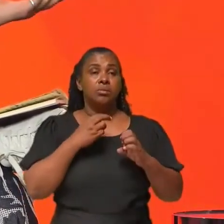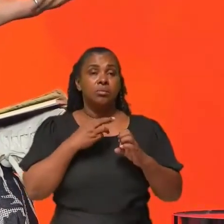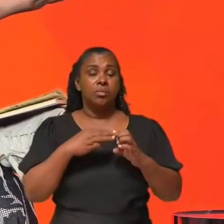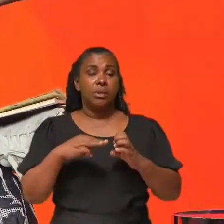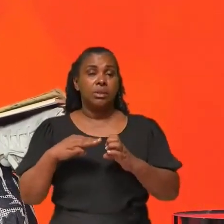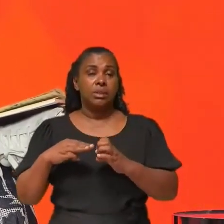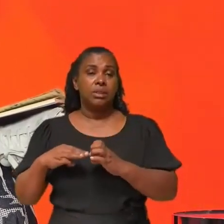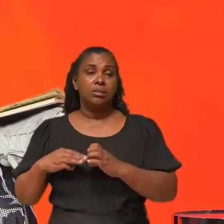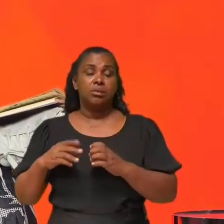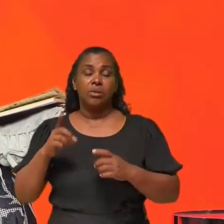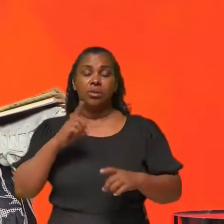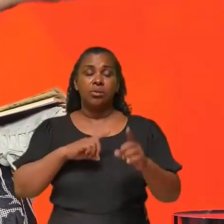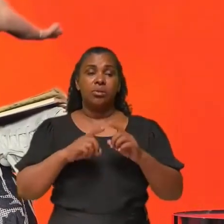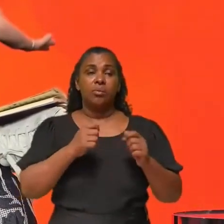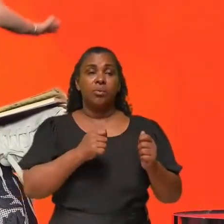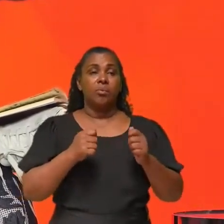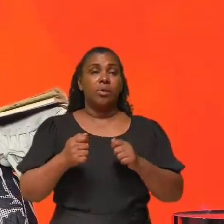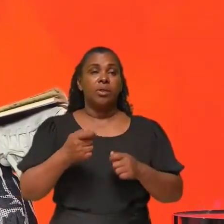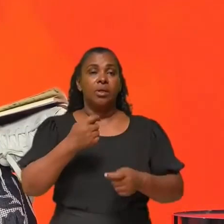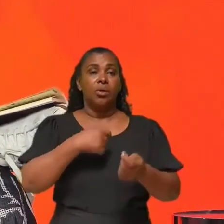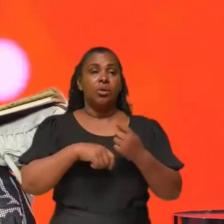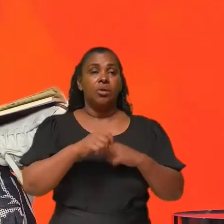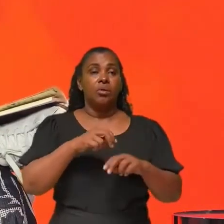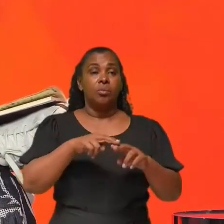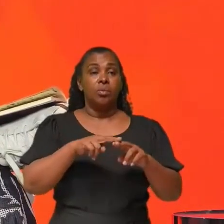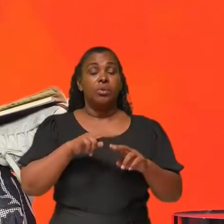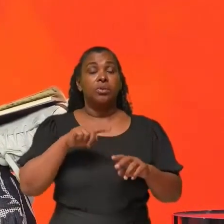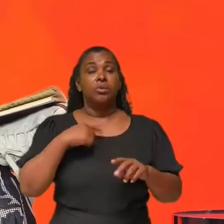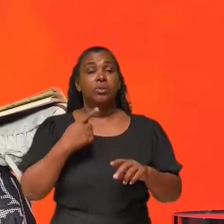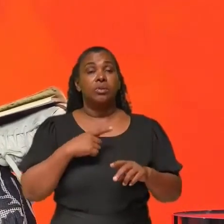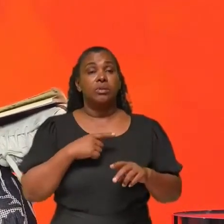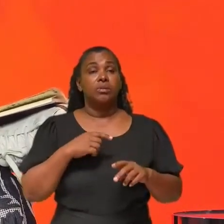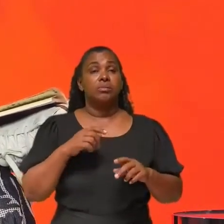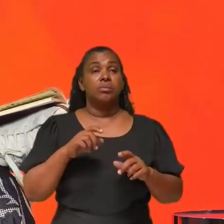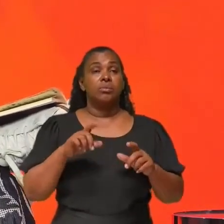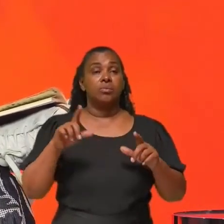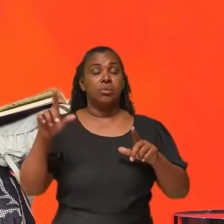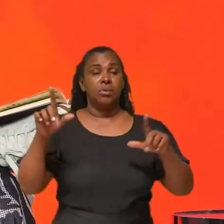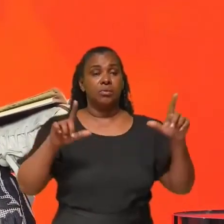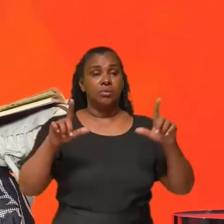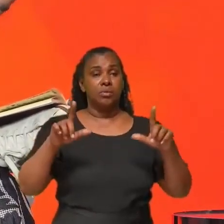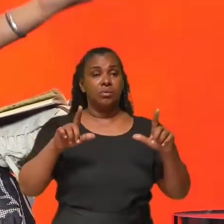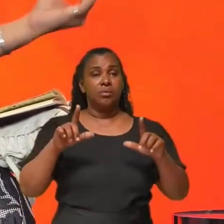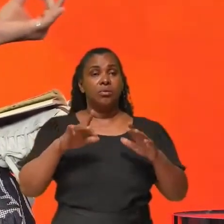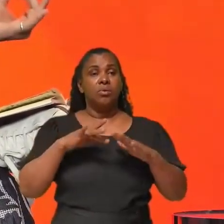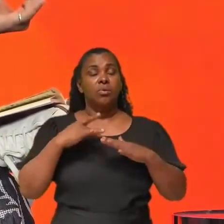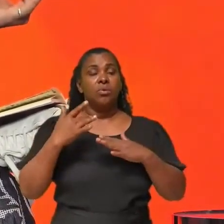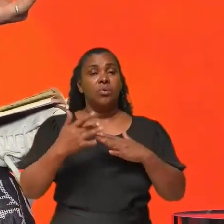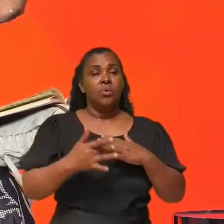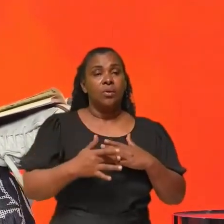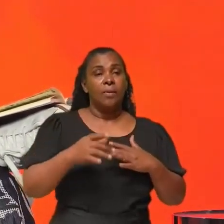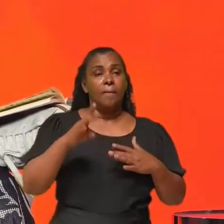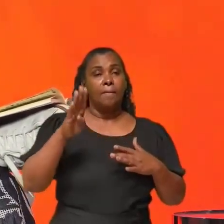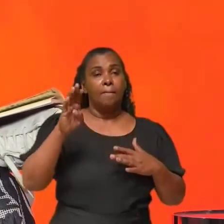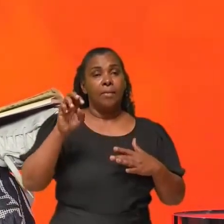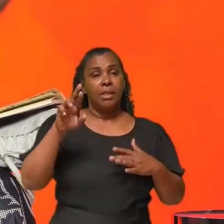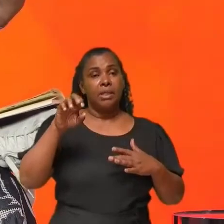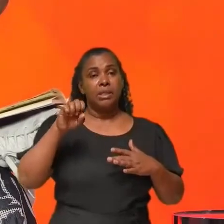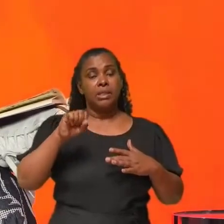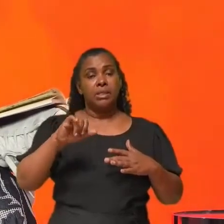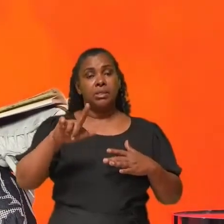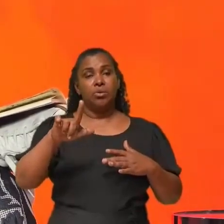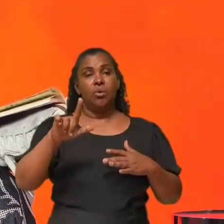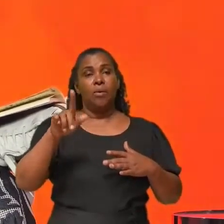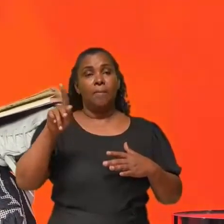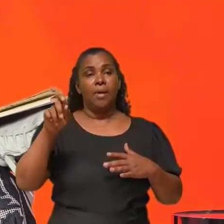por isso que a gente tem, por exemplo, o canal Brasil Paralelo como um dos maiores anunciadores do Google e do YouTube, gastando milhões